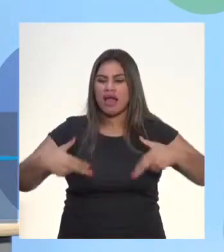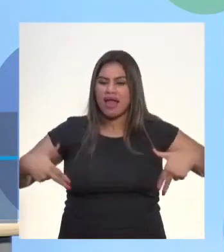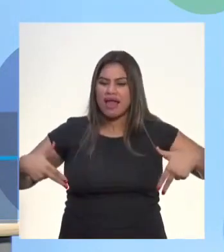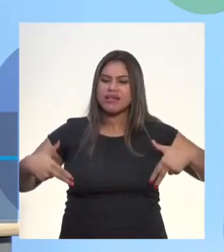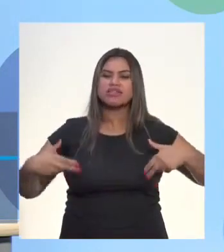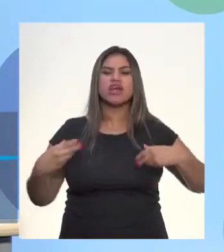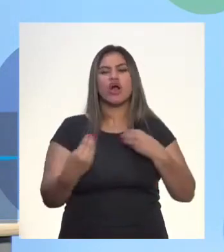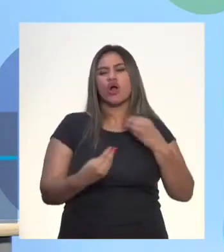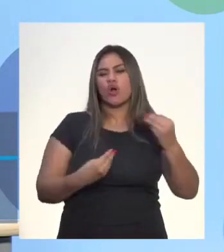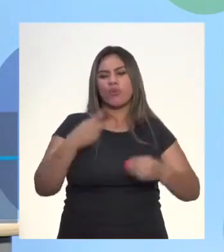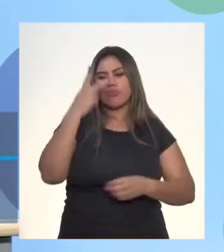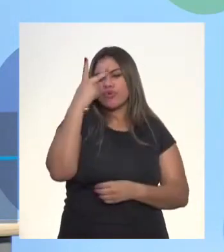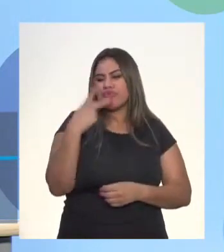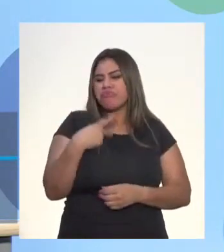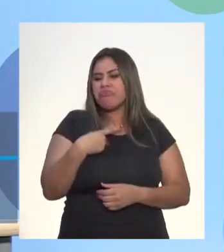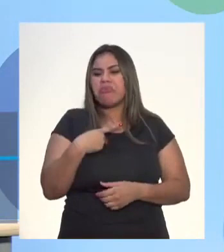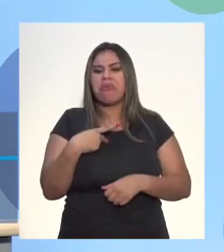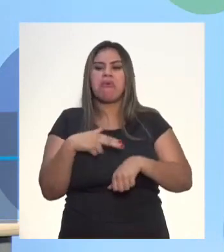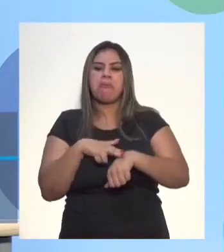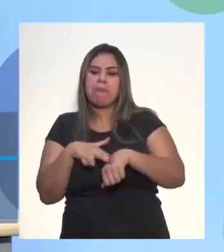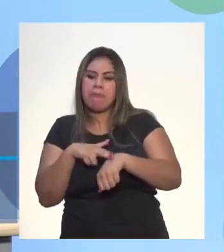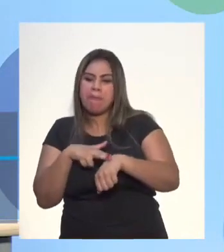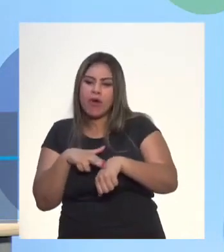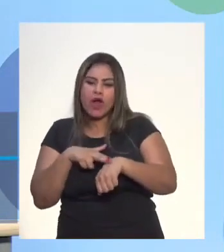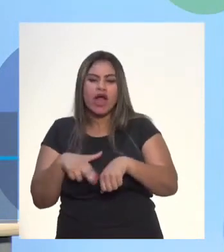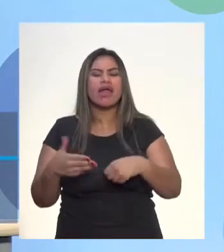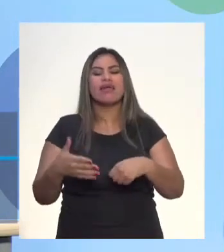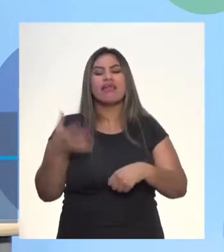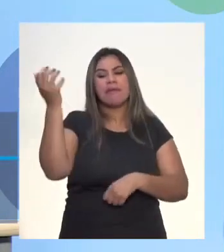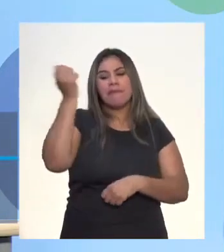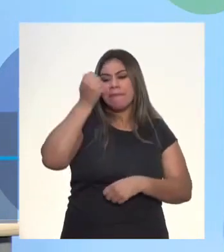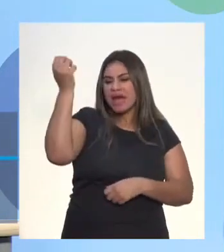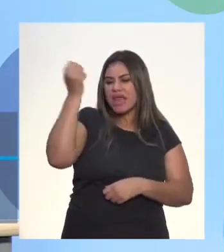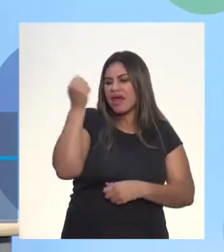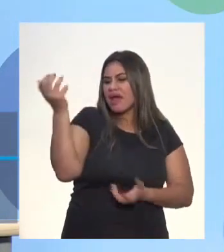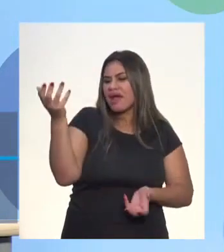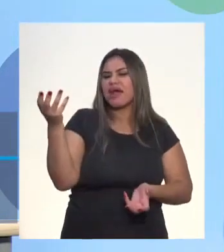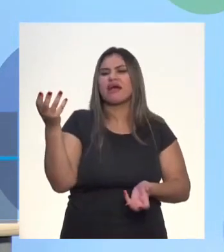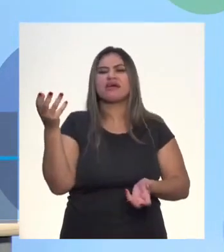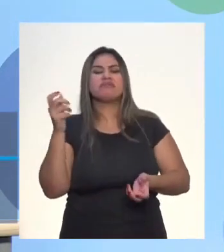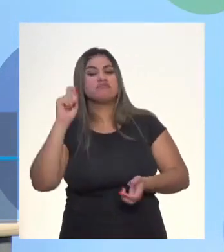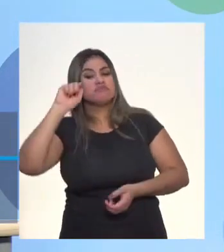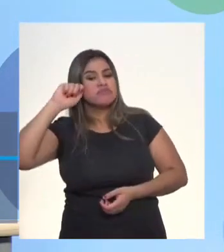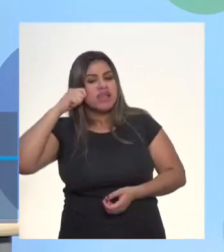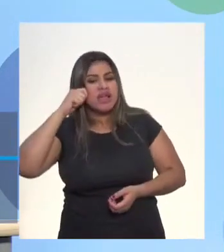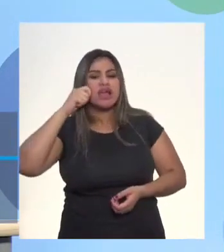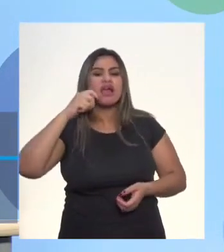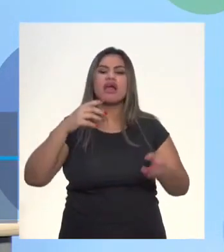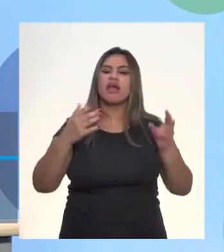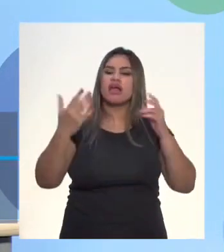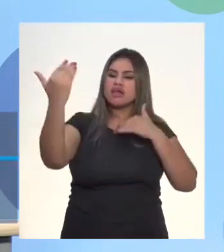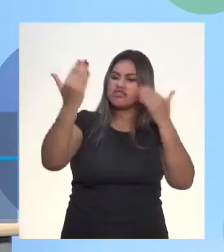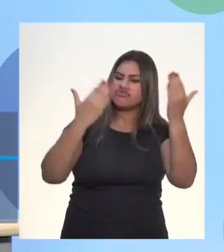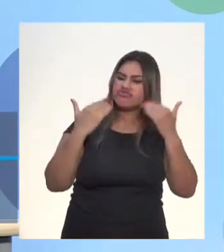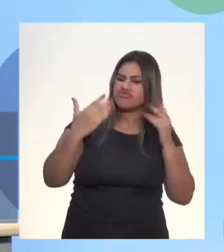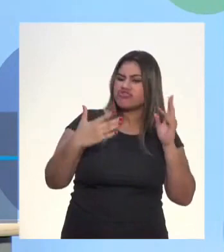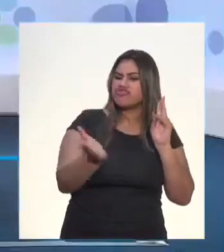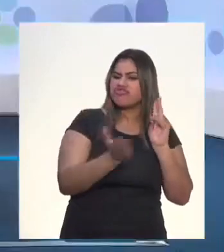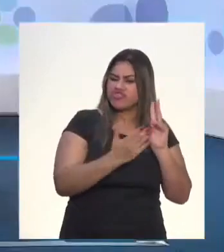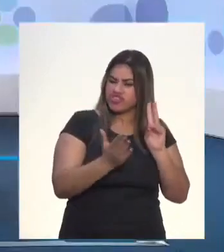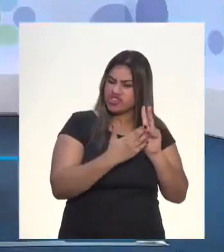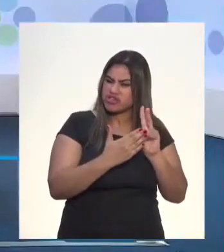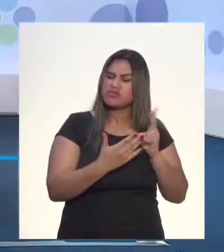pessoas se autodeclaram, se elas são pardas, brancas, né? Se elas são negras, indígenas, né? E nós temos